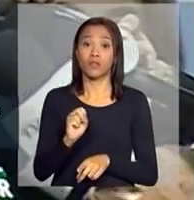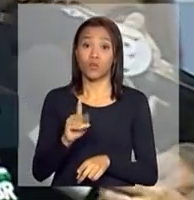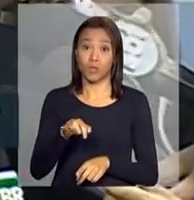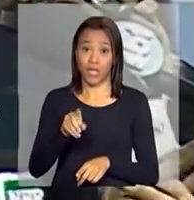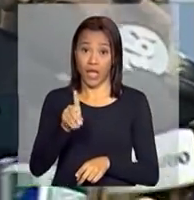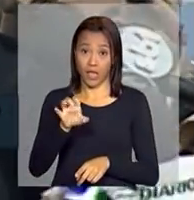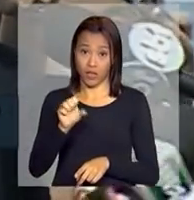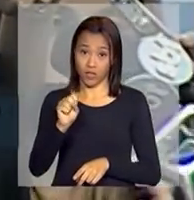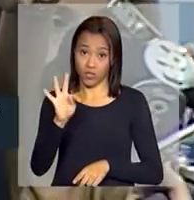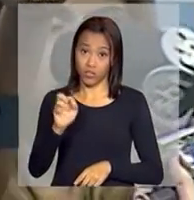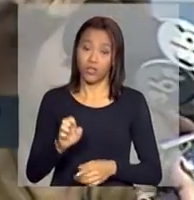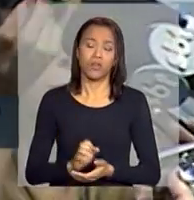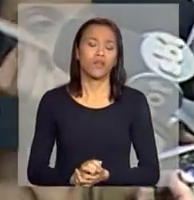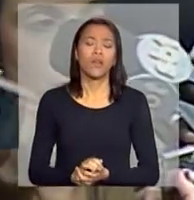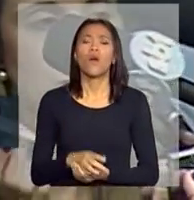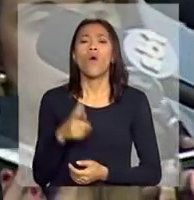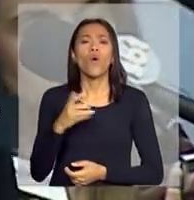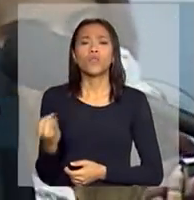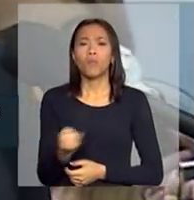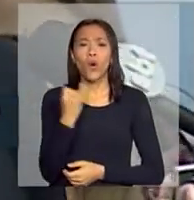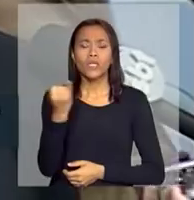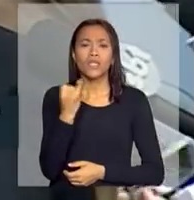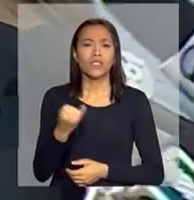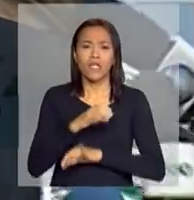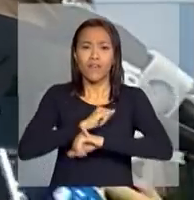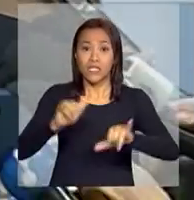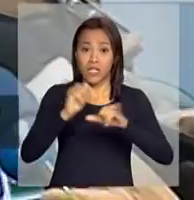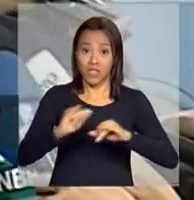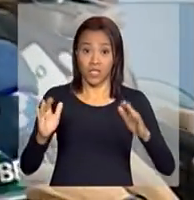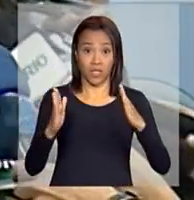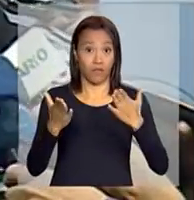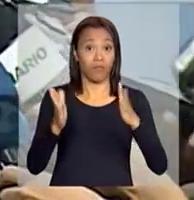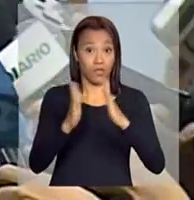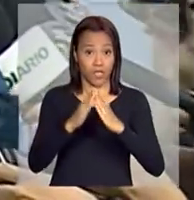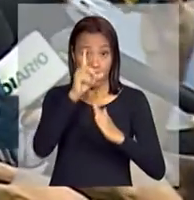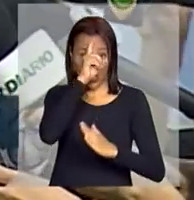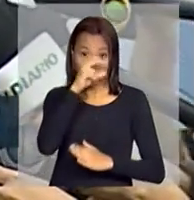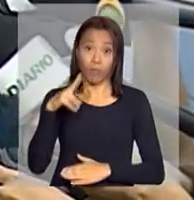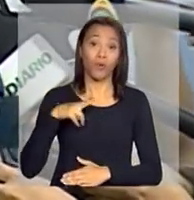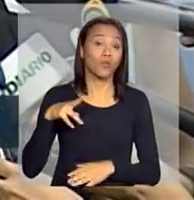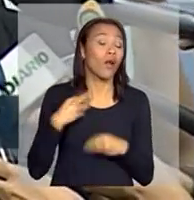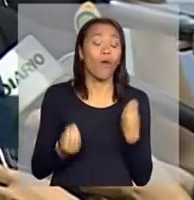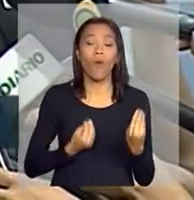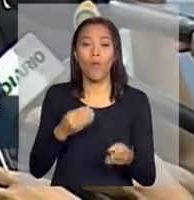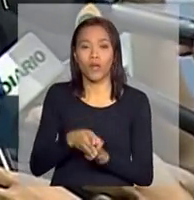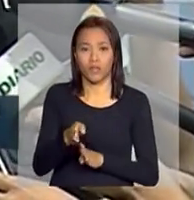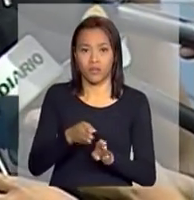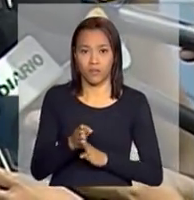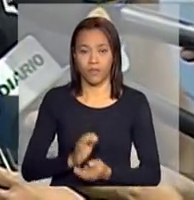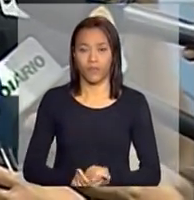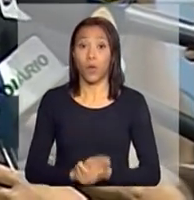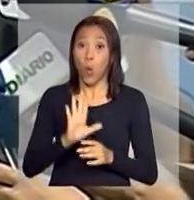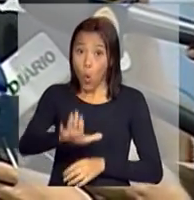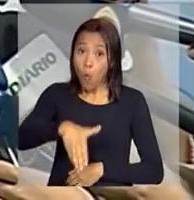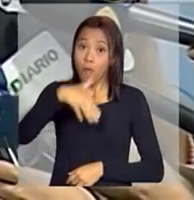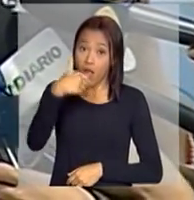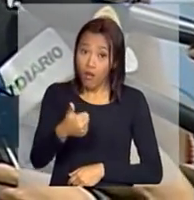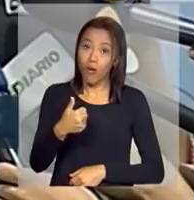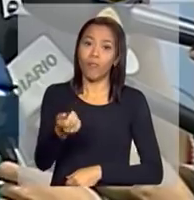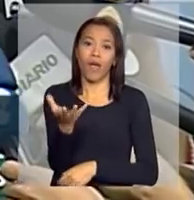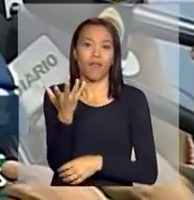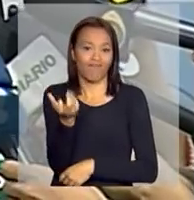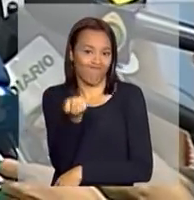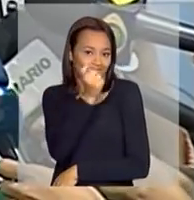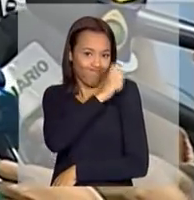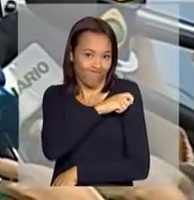Ministro, e qual a orientação em relação à vacinação na rede privada? A orientação é que o melhor momento para a pessoa tomar